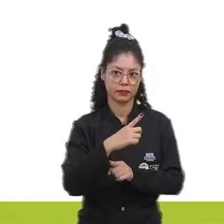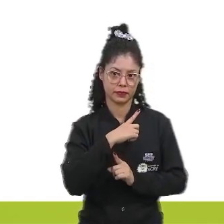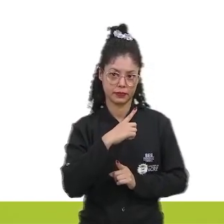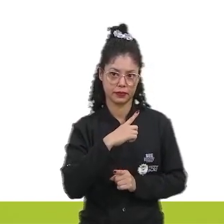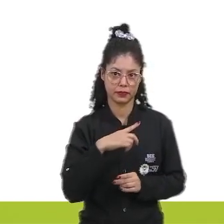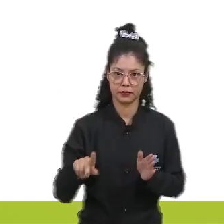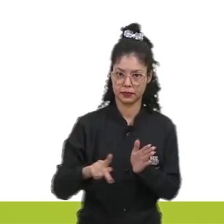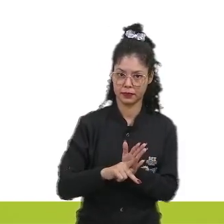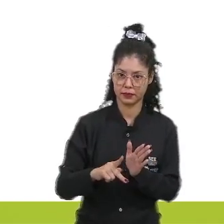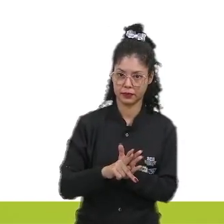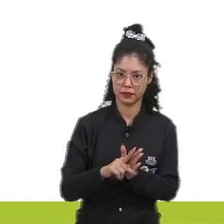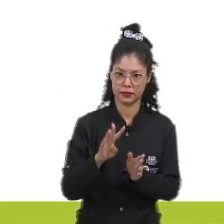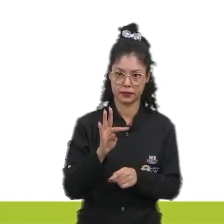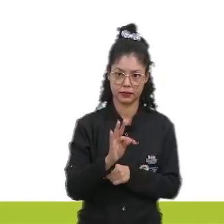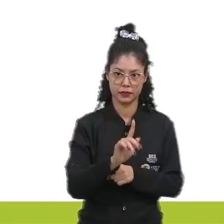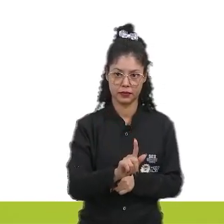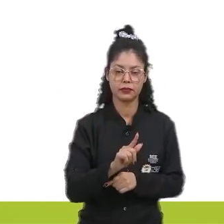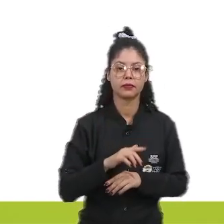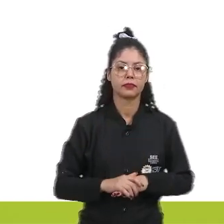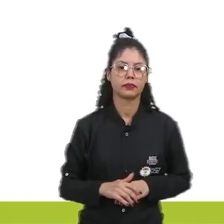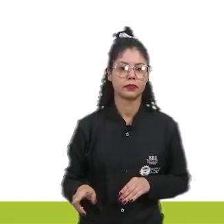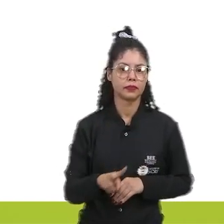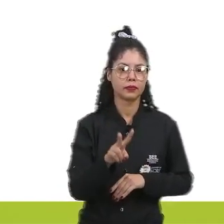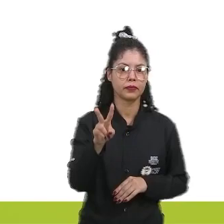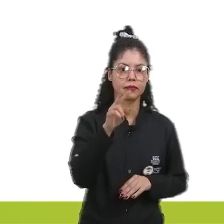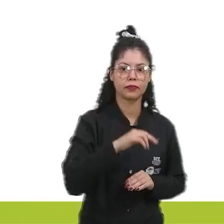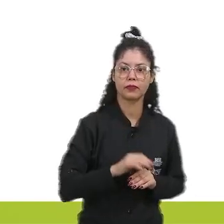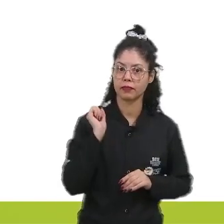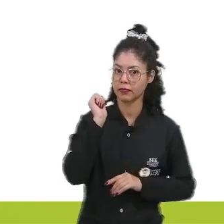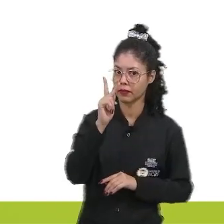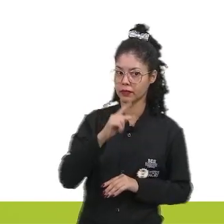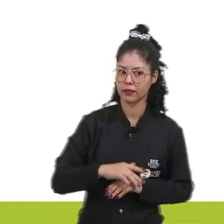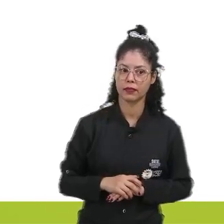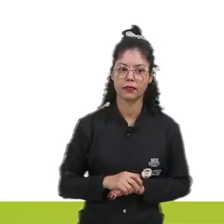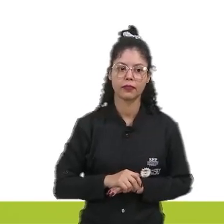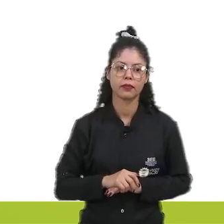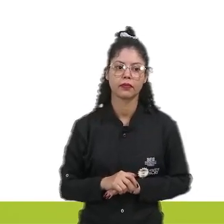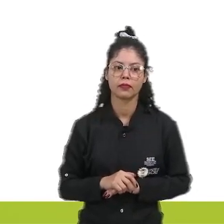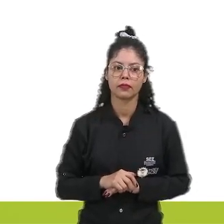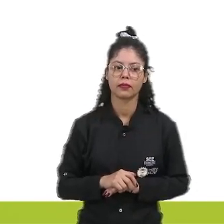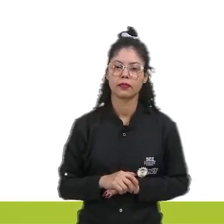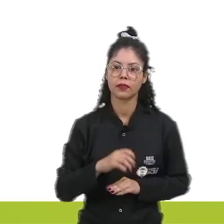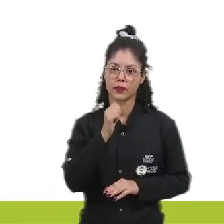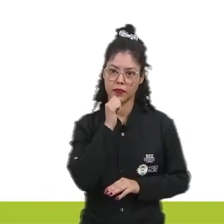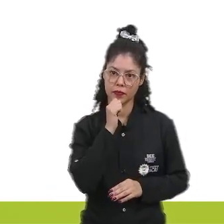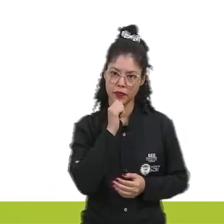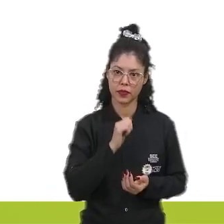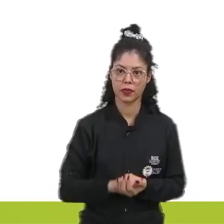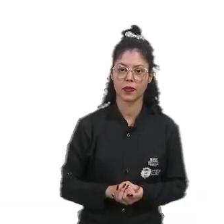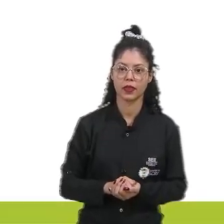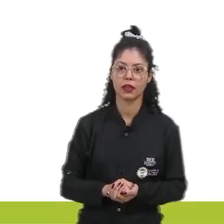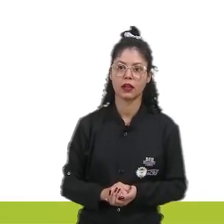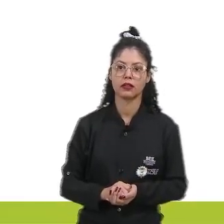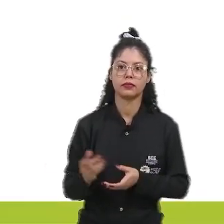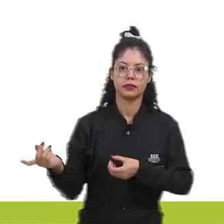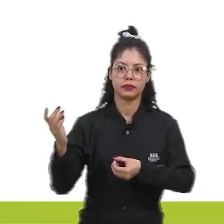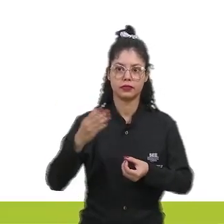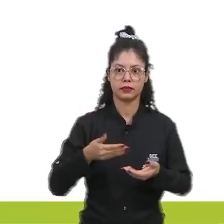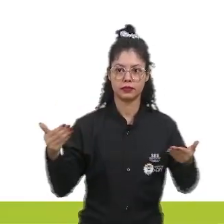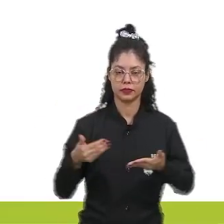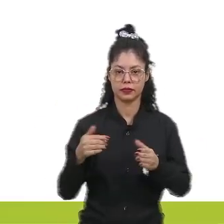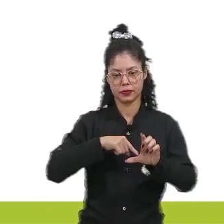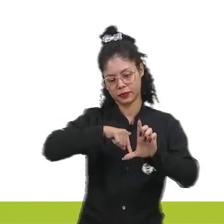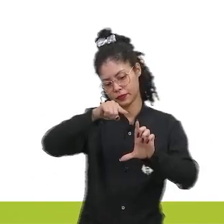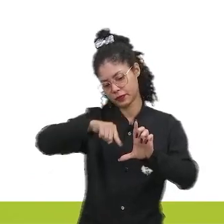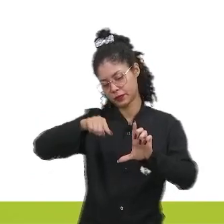corresponde à própria tangente do valor, tá bom? Ok, pessoal? Primeira parte de definição, vamos a uma parte mais gráficas